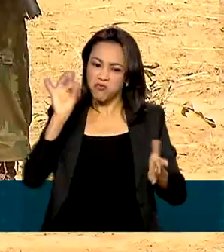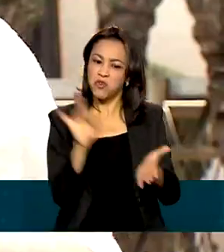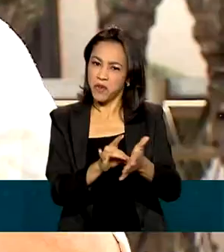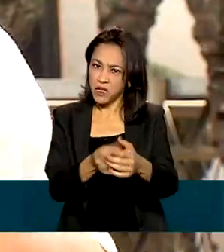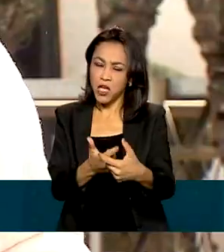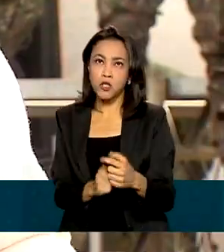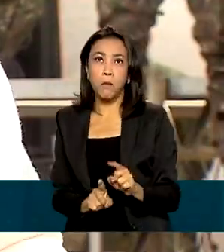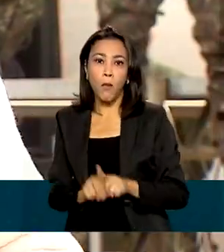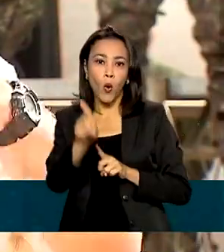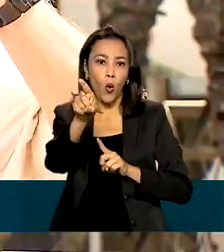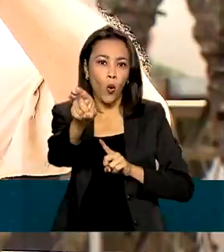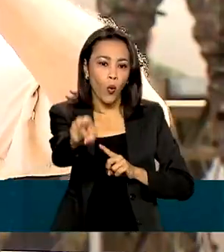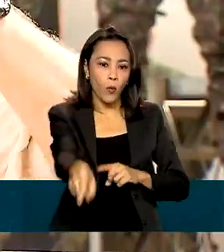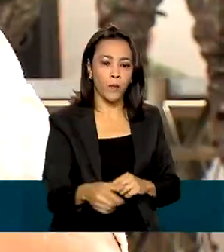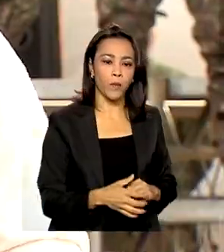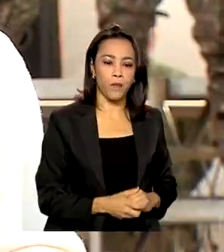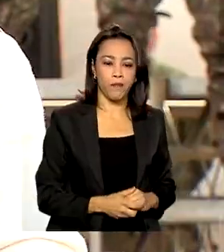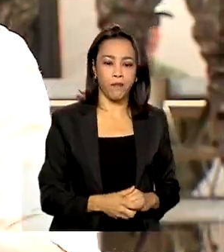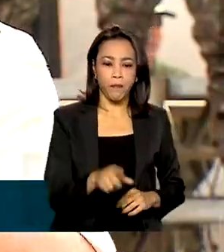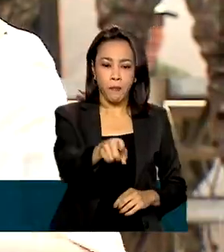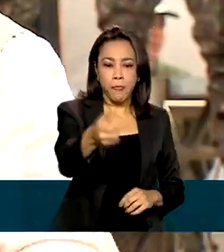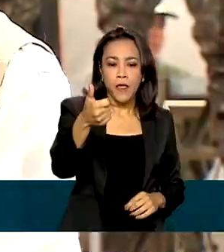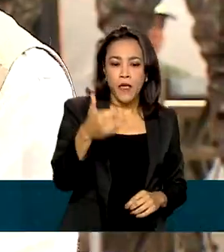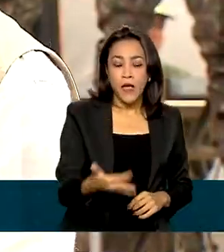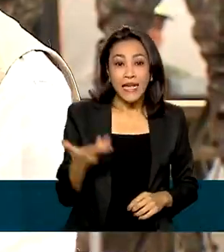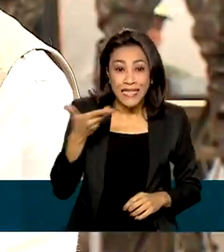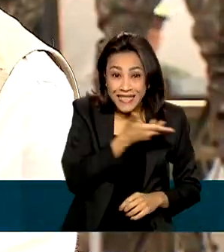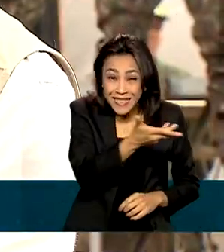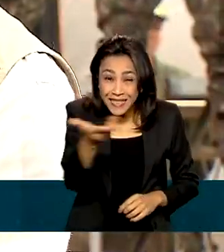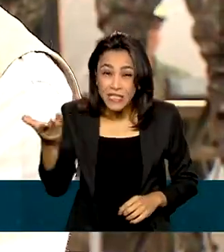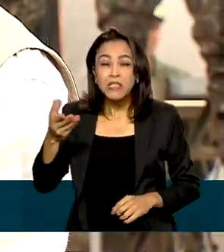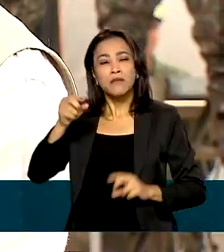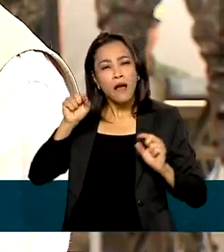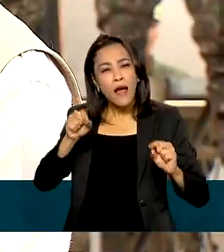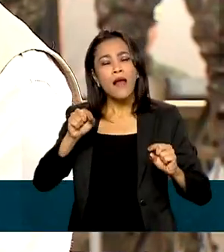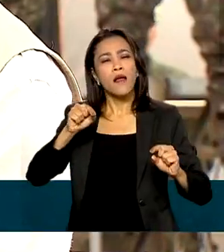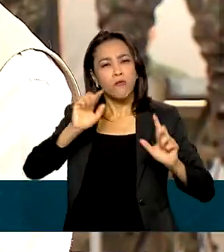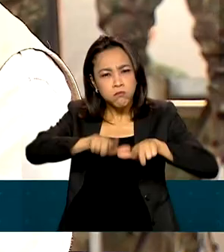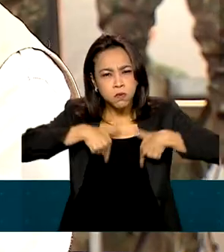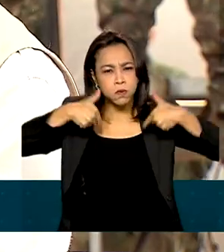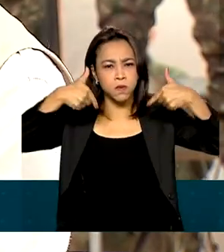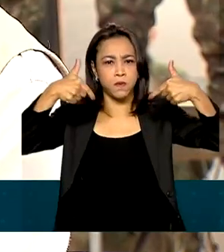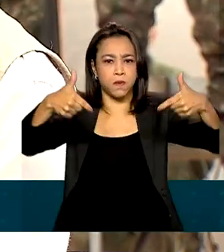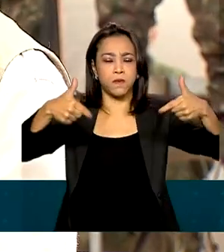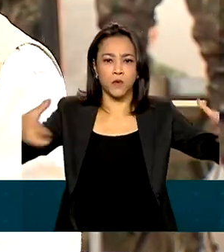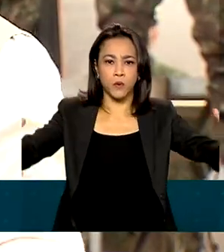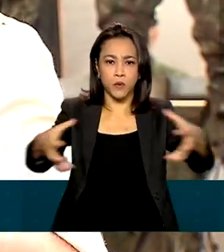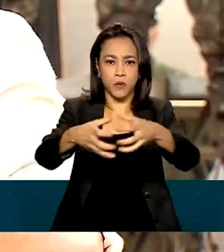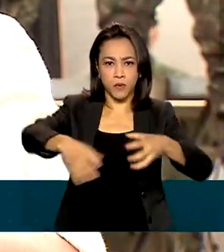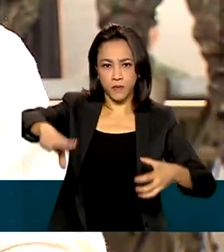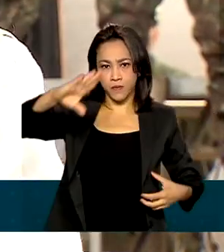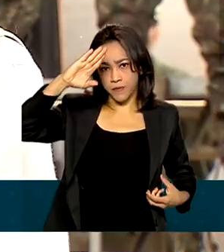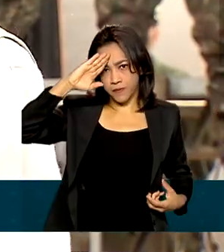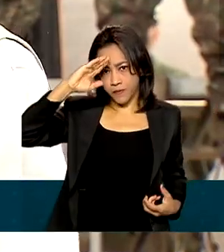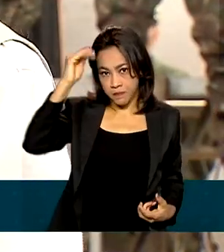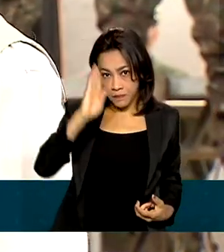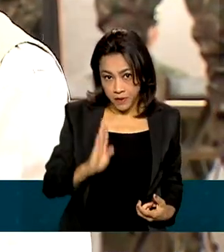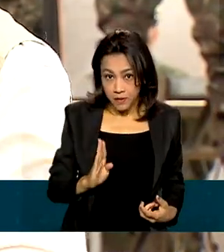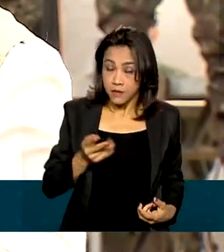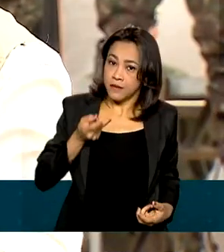verdadeira. Essa é a essência das Forças Armadas Brasileiras. Estarmos